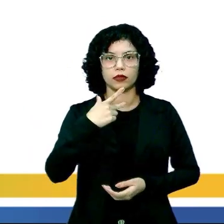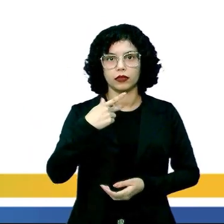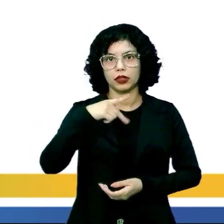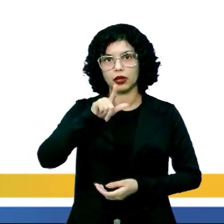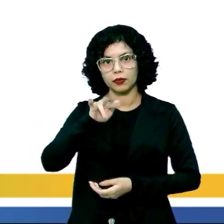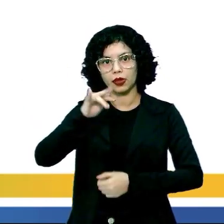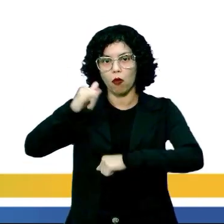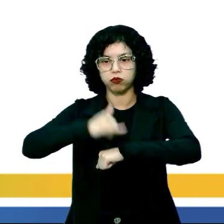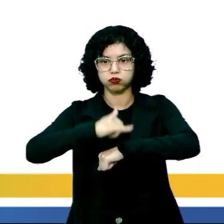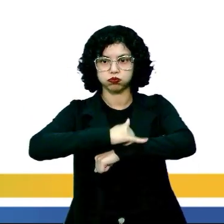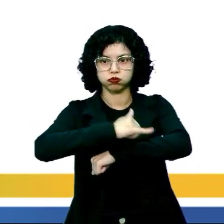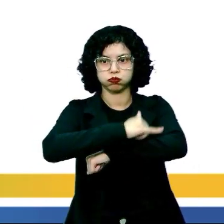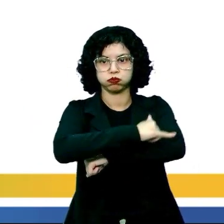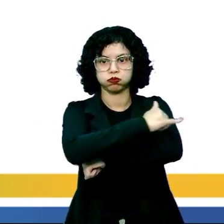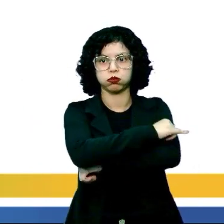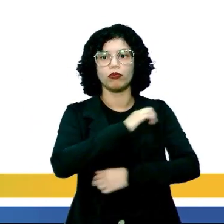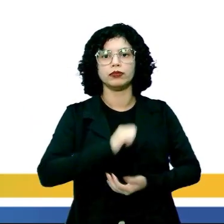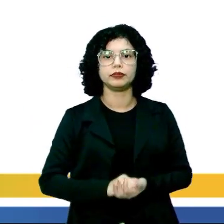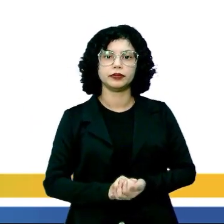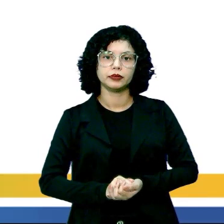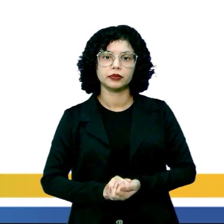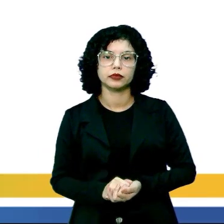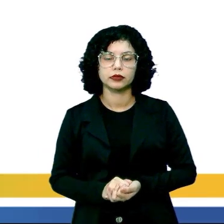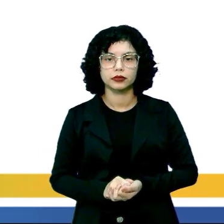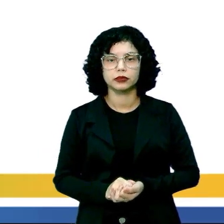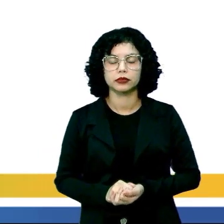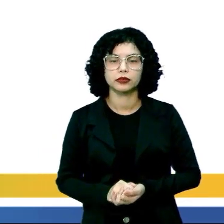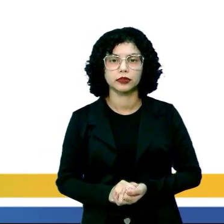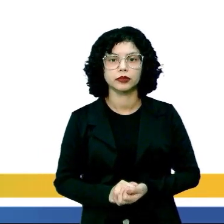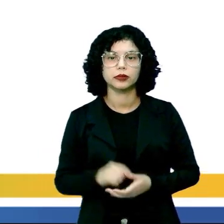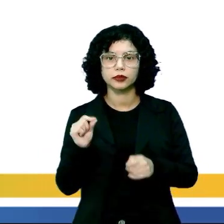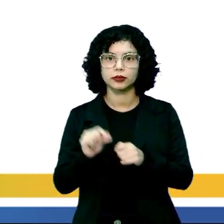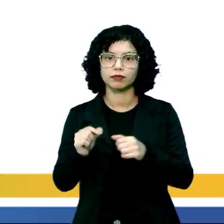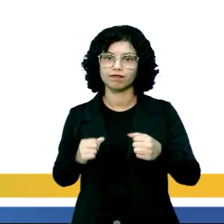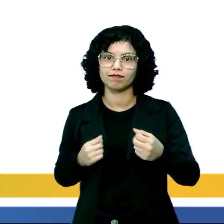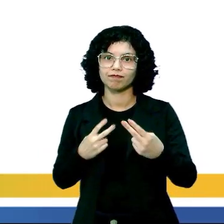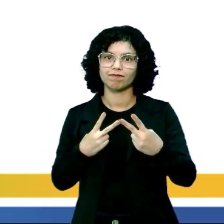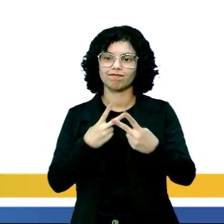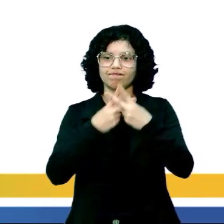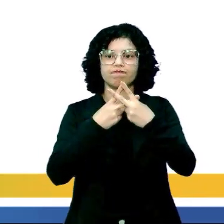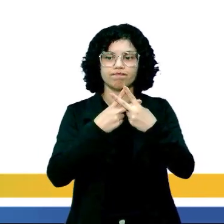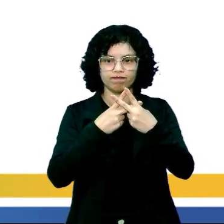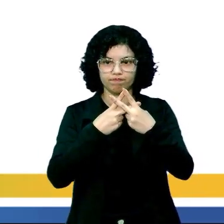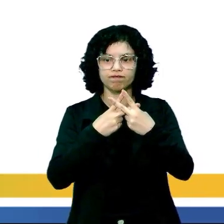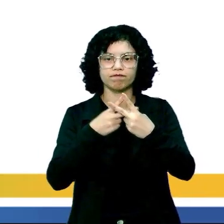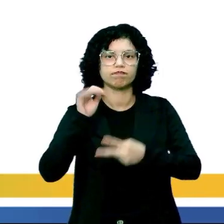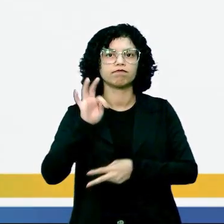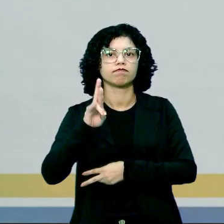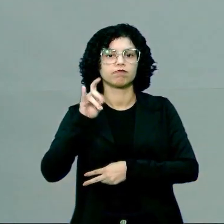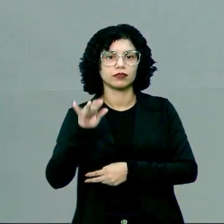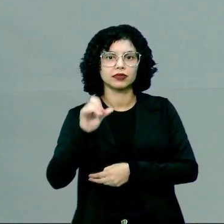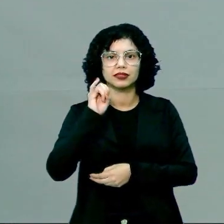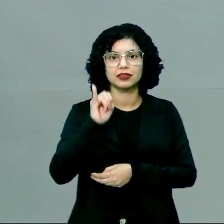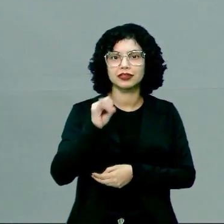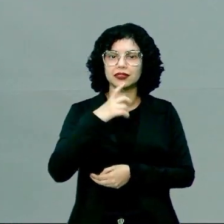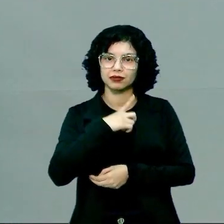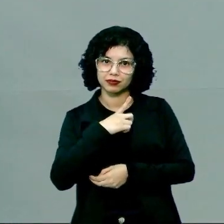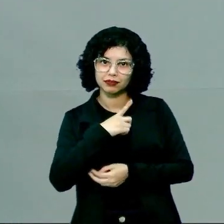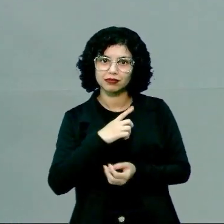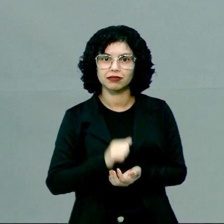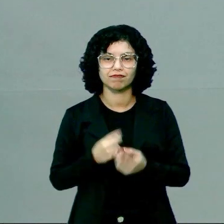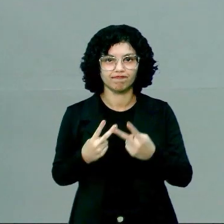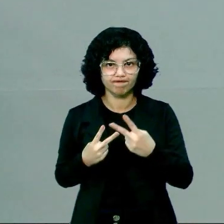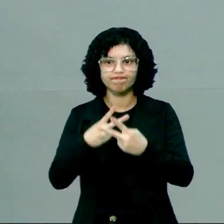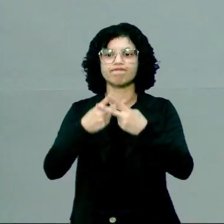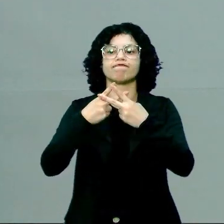de colesterol, coágulo, né, o coágulo ali que faz o bloqueio dessa artéria. Se tiver